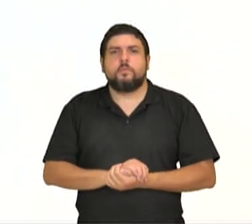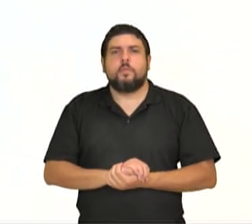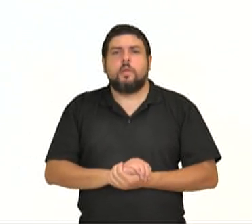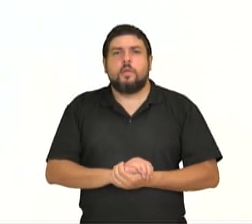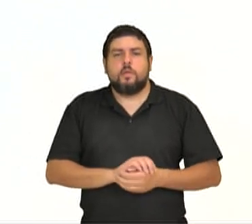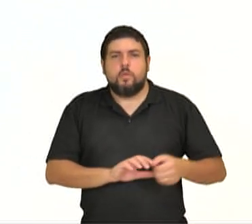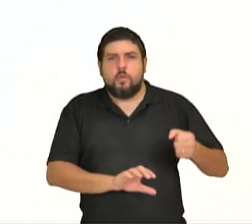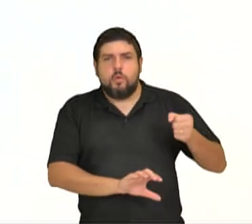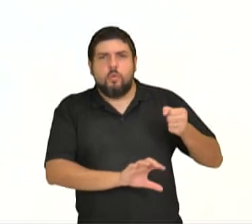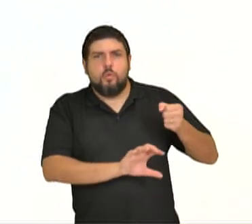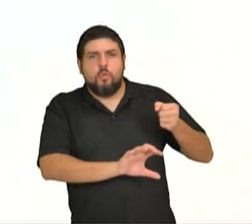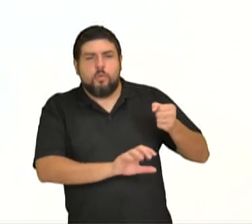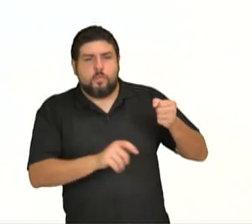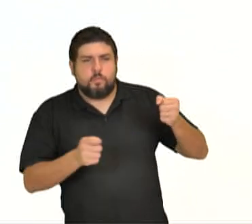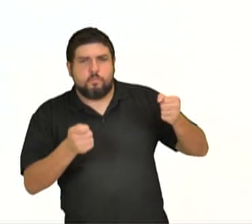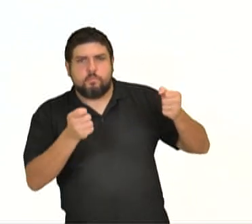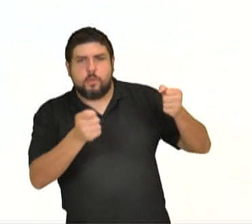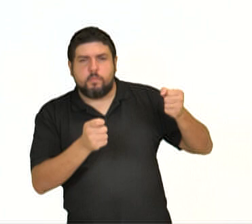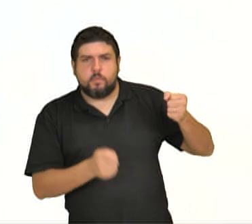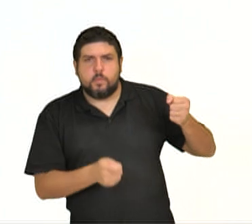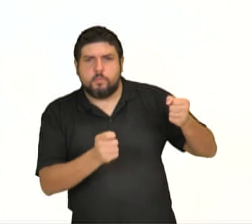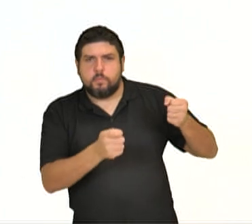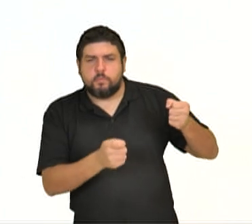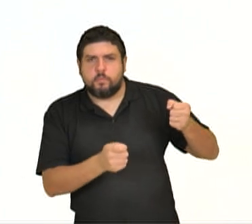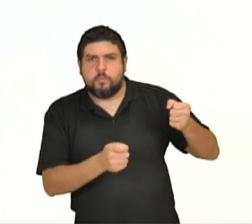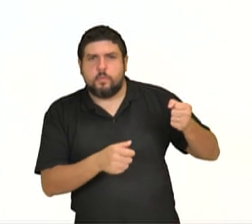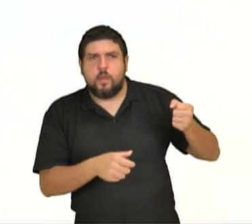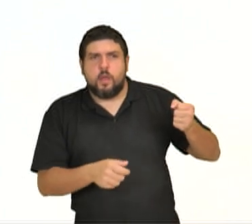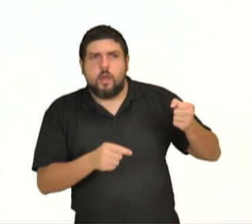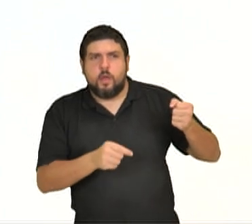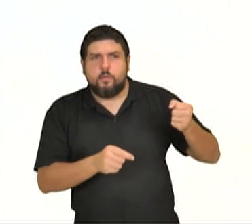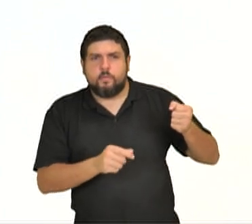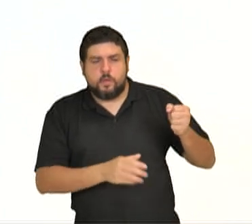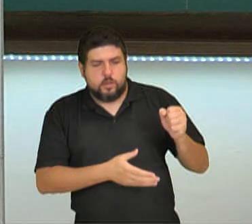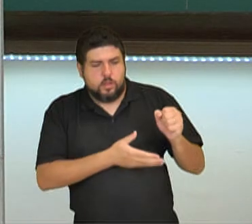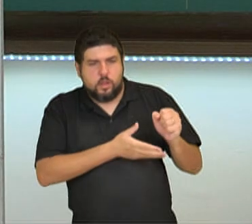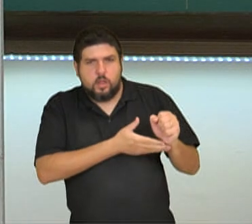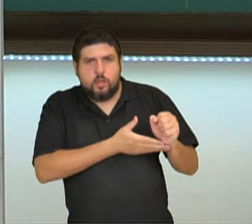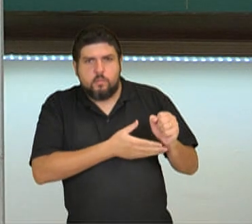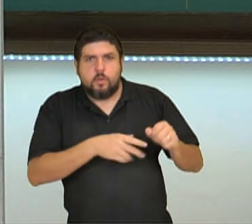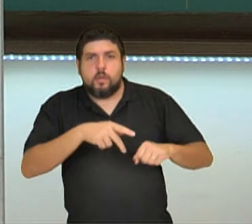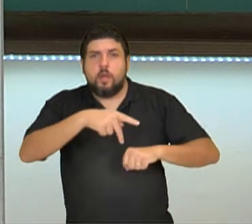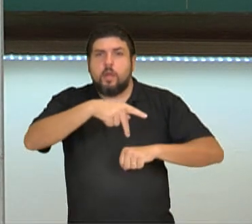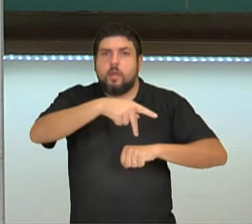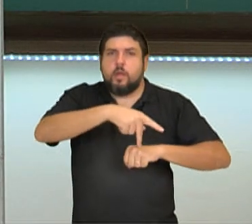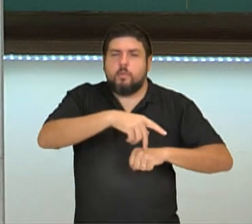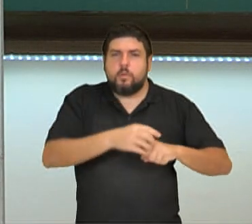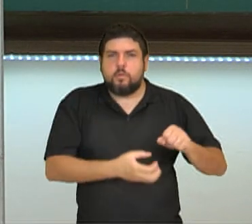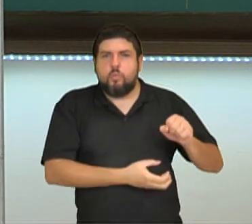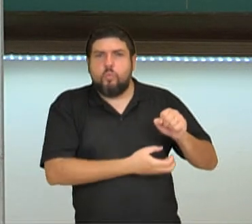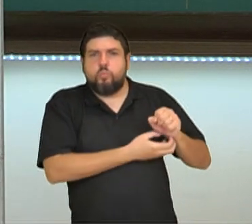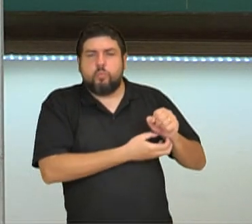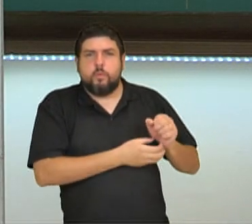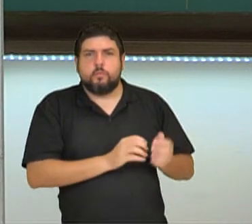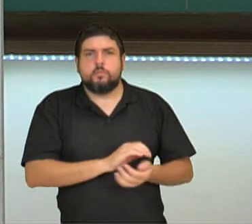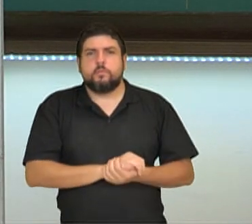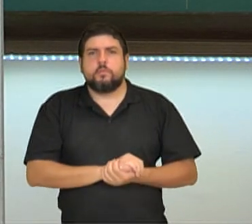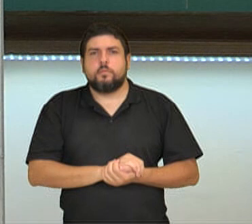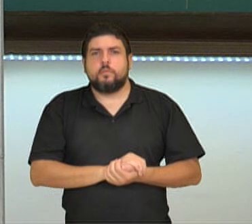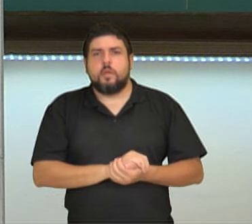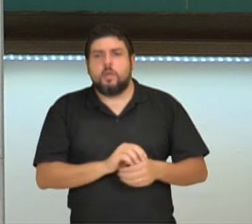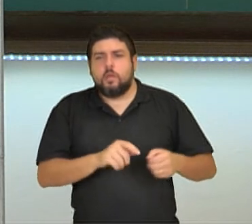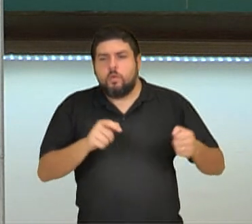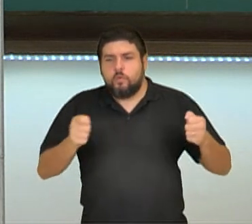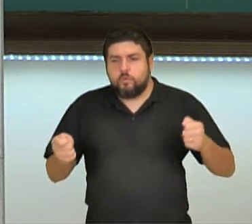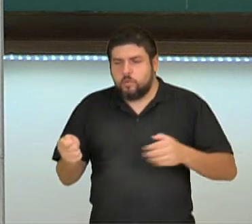segura o berimbau, eu vou ficar com a pedra também. Na outra mão eu seguro o cachixi e